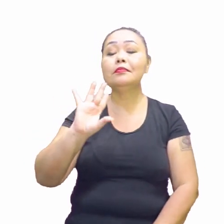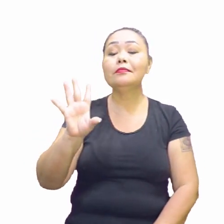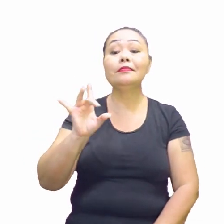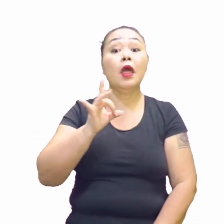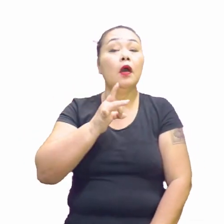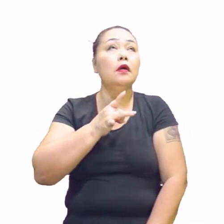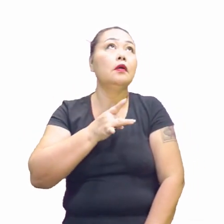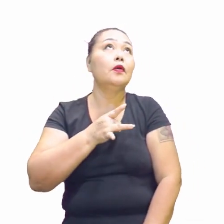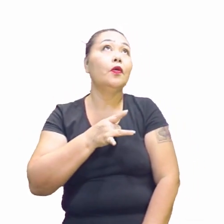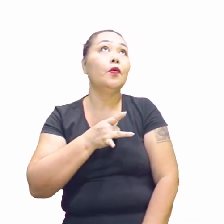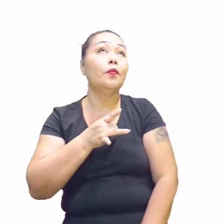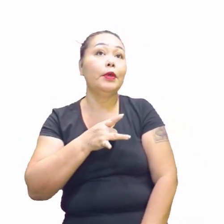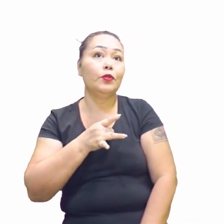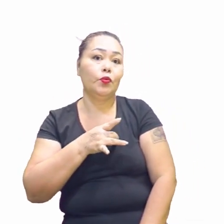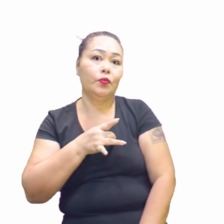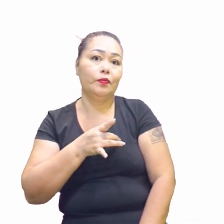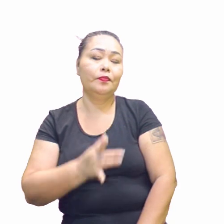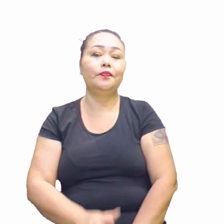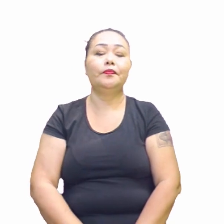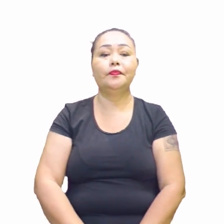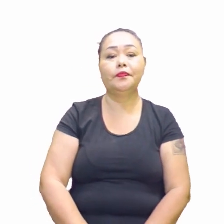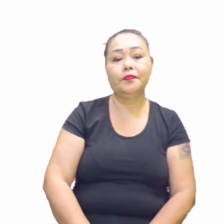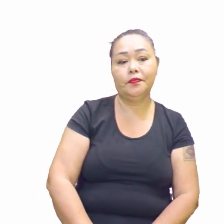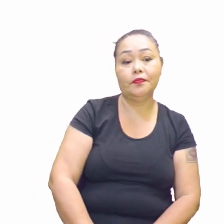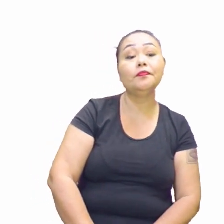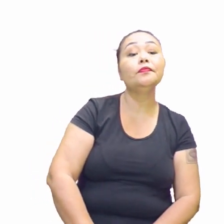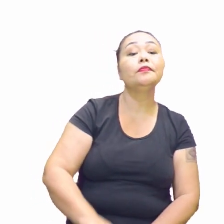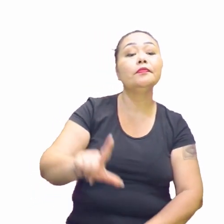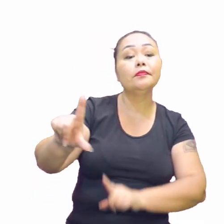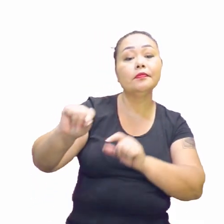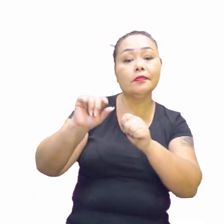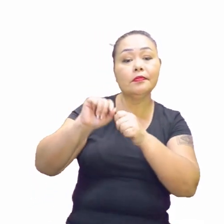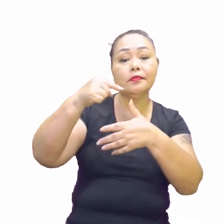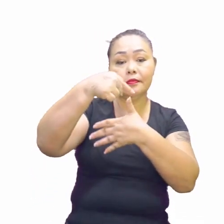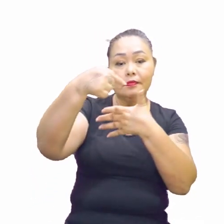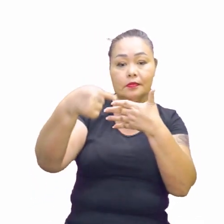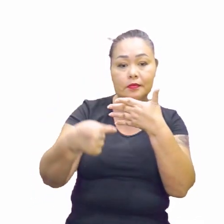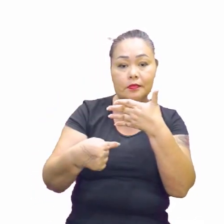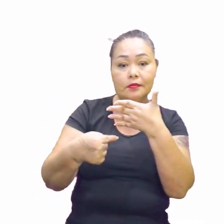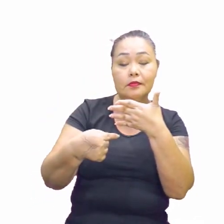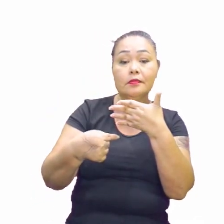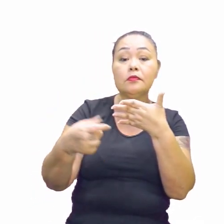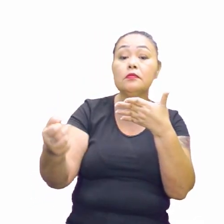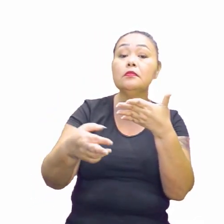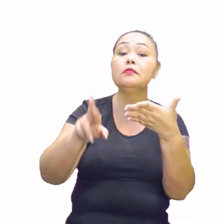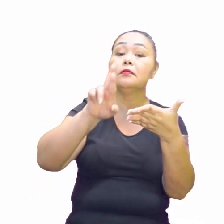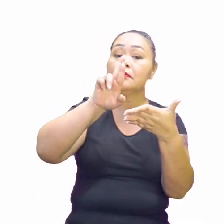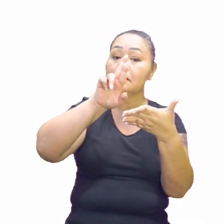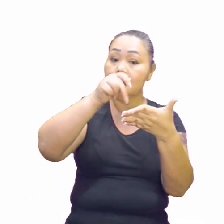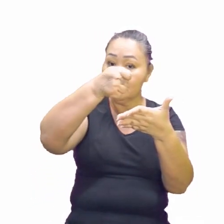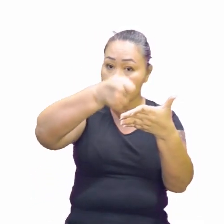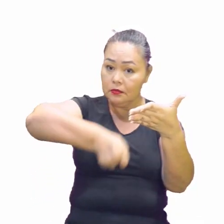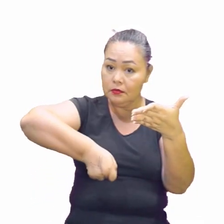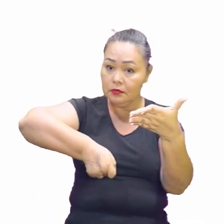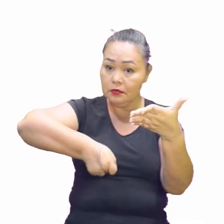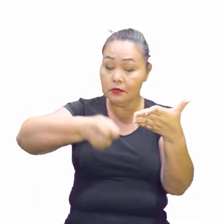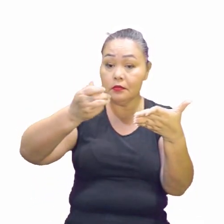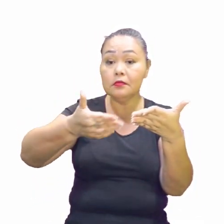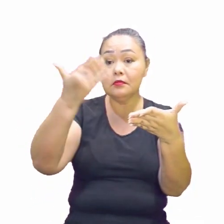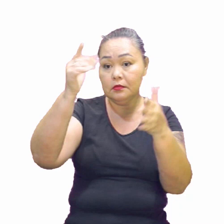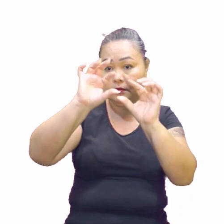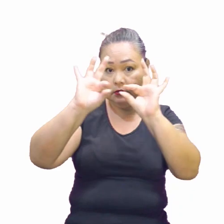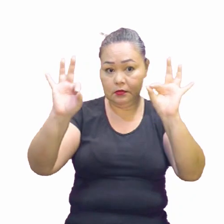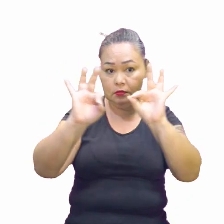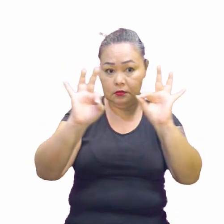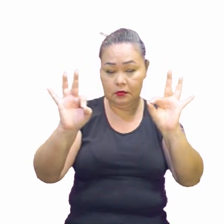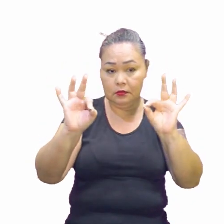Existe apenas o medo. Assinale a alternativa em que a nova redação, dada